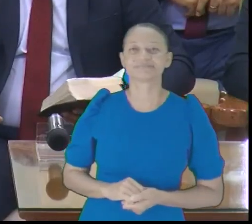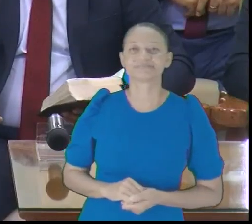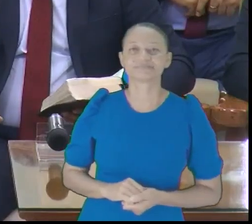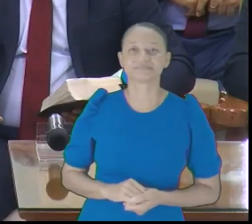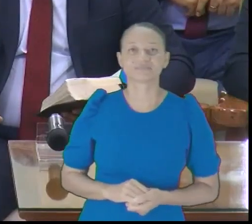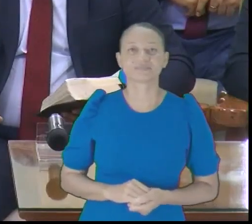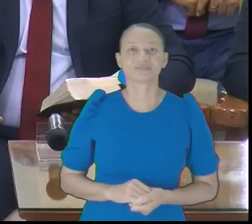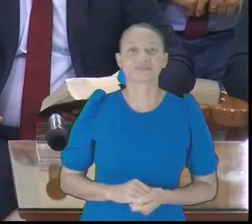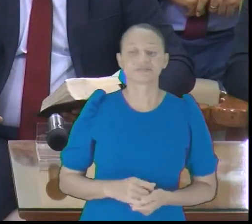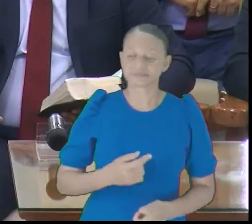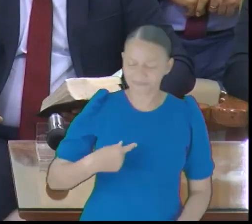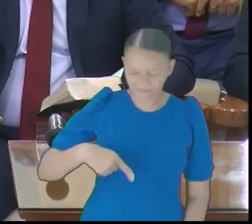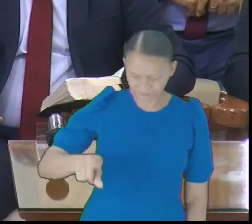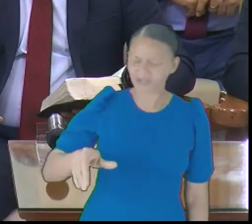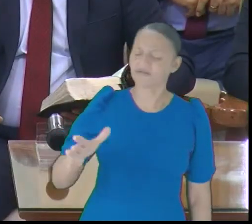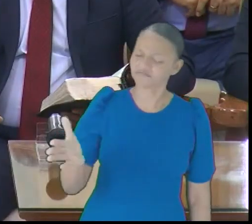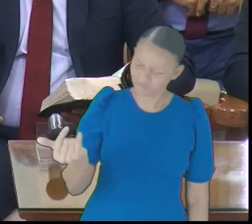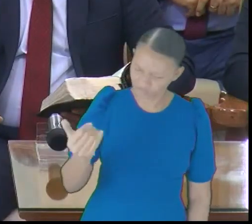manda buscá-lo.